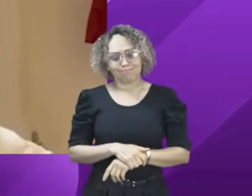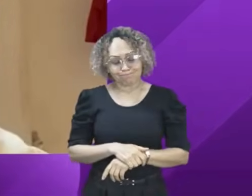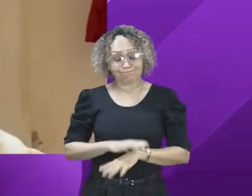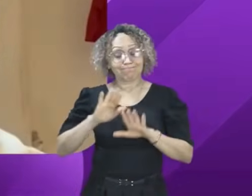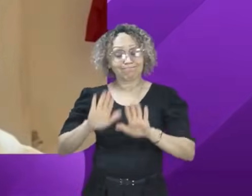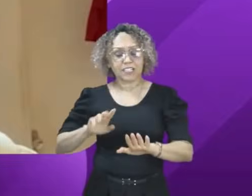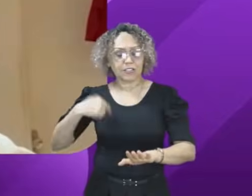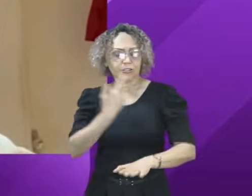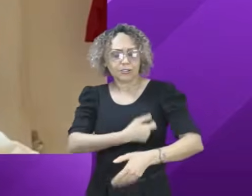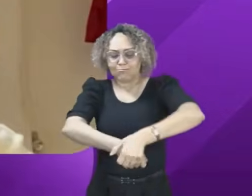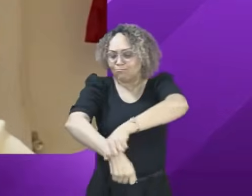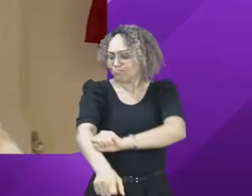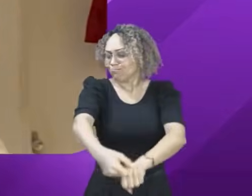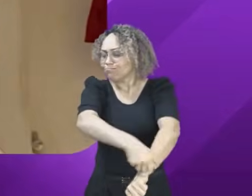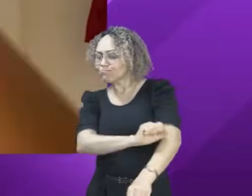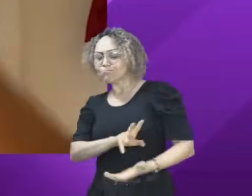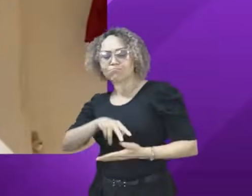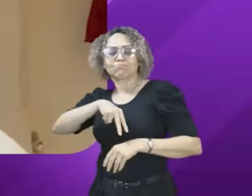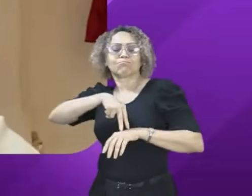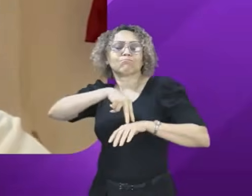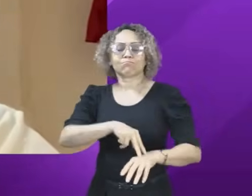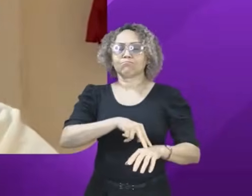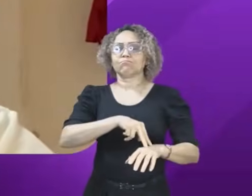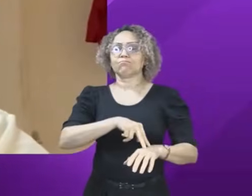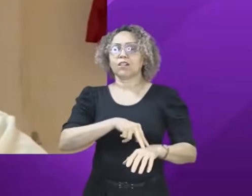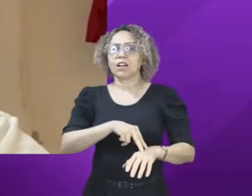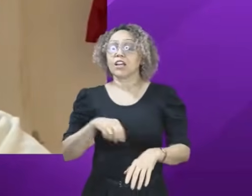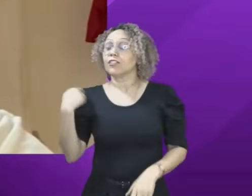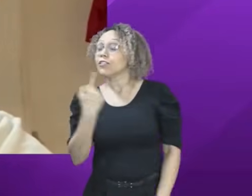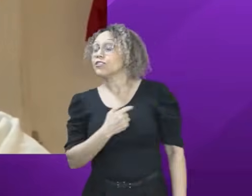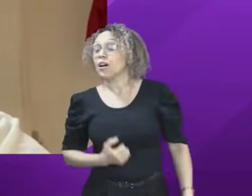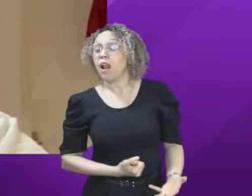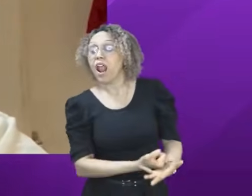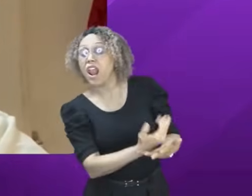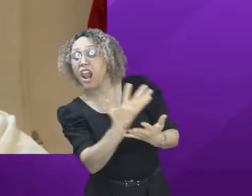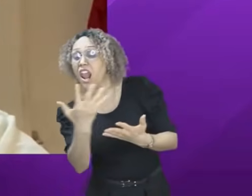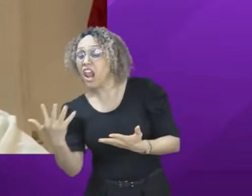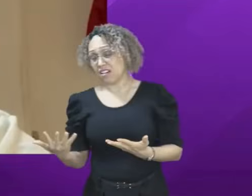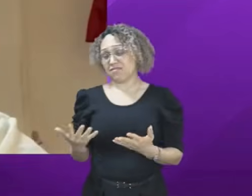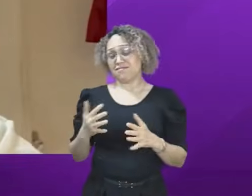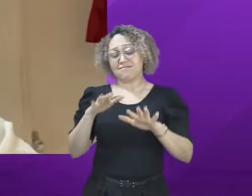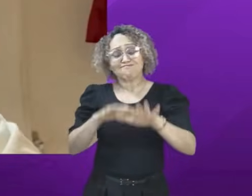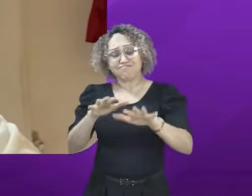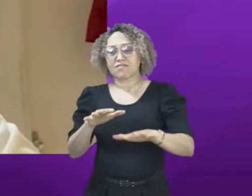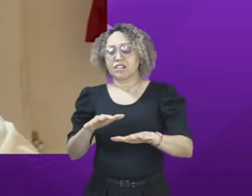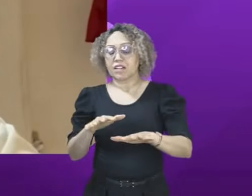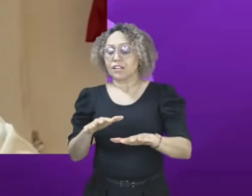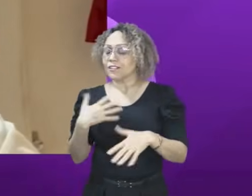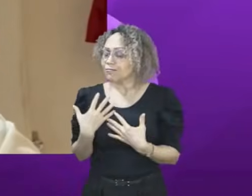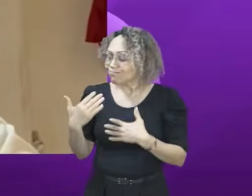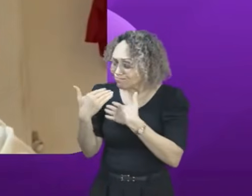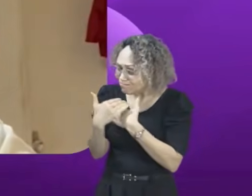seguimos porque somos muitas e não iremos mais aceitar o incômodo que